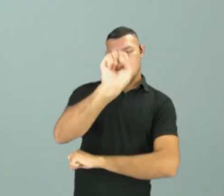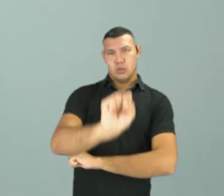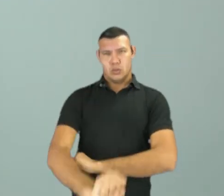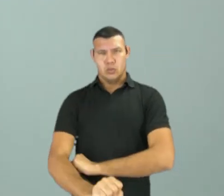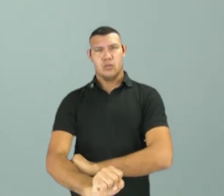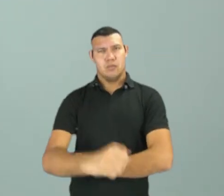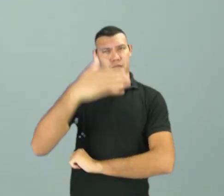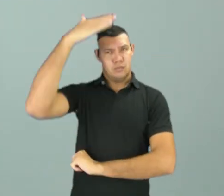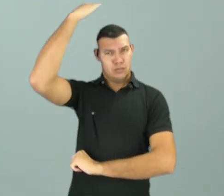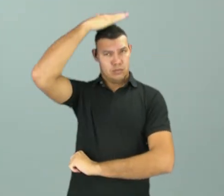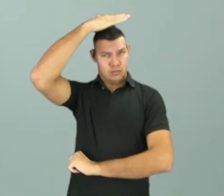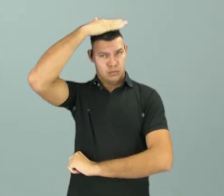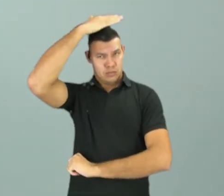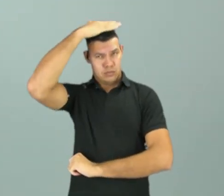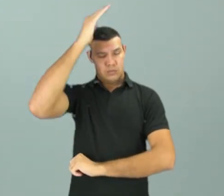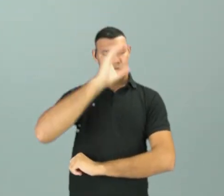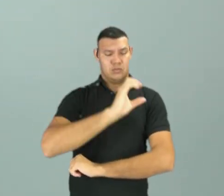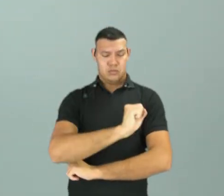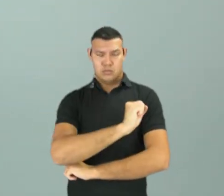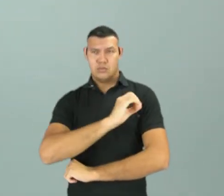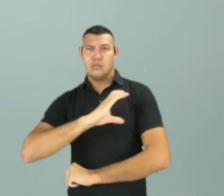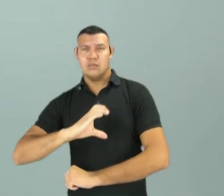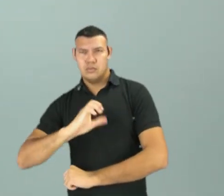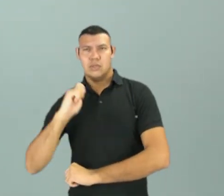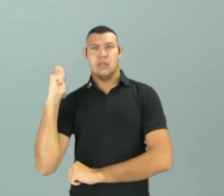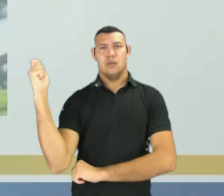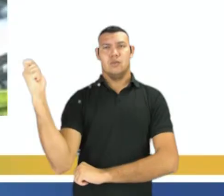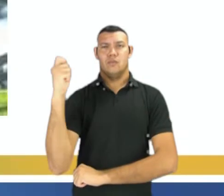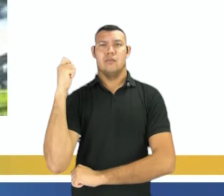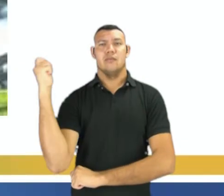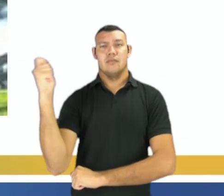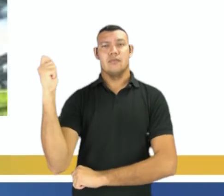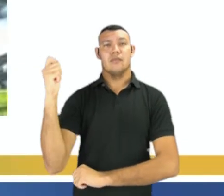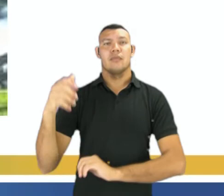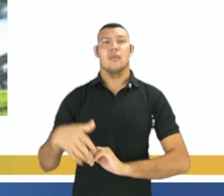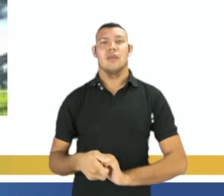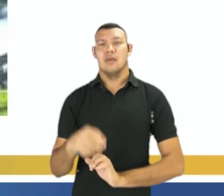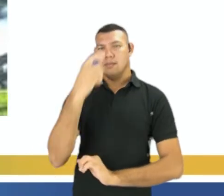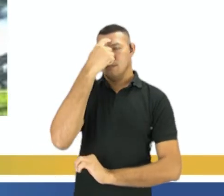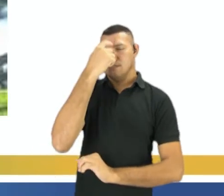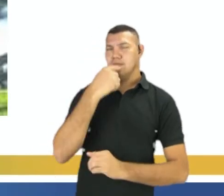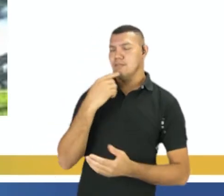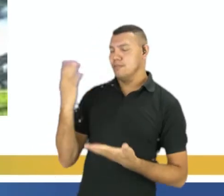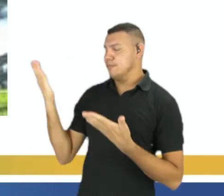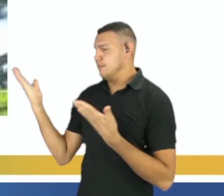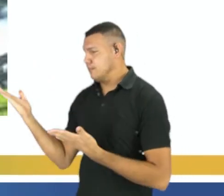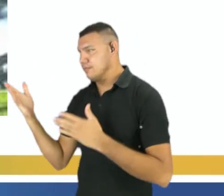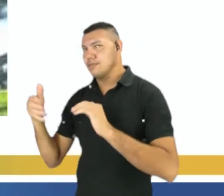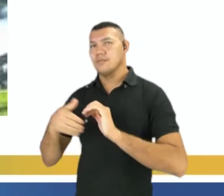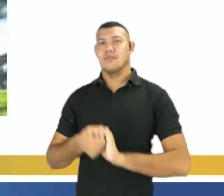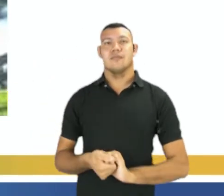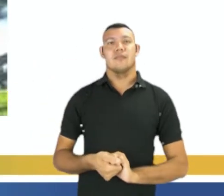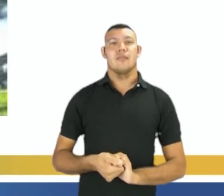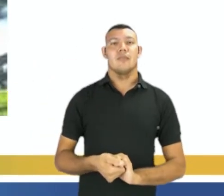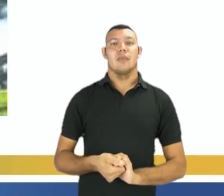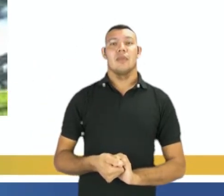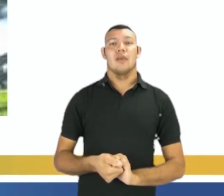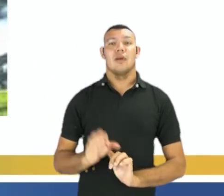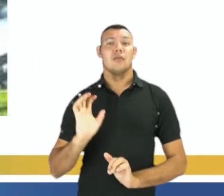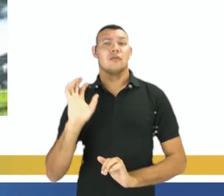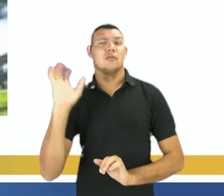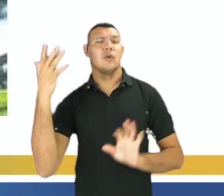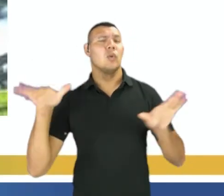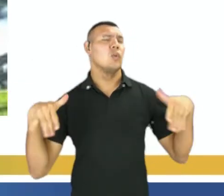chegando ali por Paraná, Santa Catarina e Rio Grande do Sul. Aí nós temos uma imagem da Mata dos Pinhais, né, que o